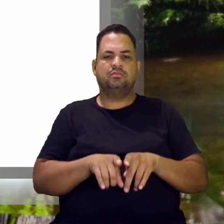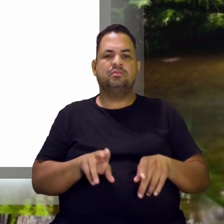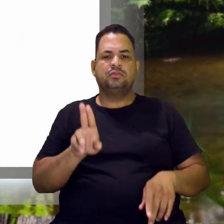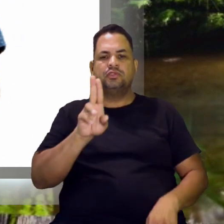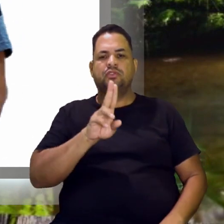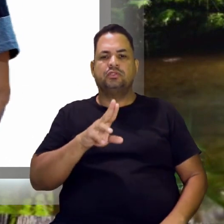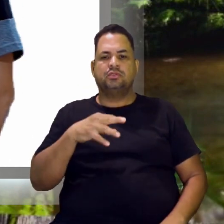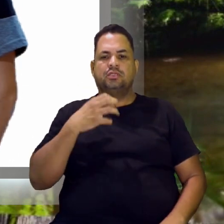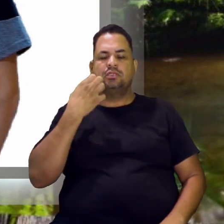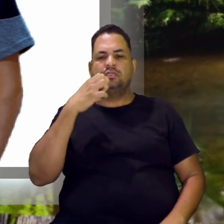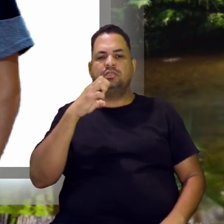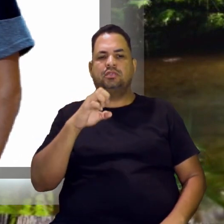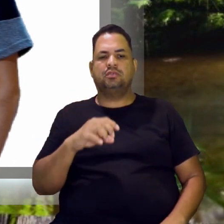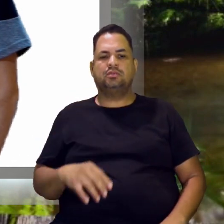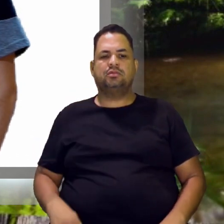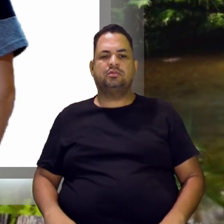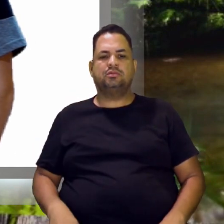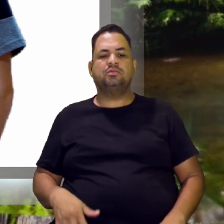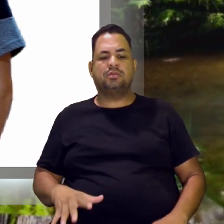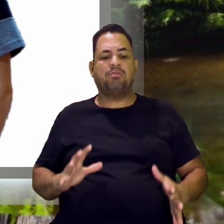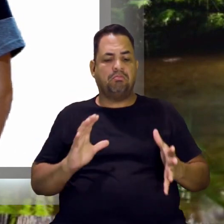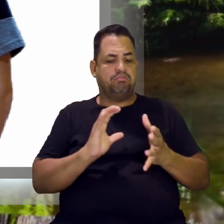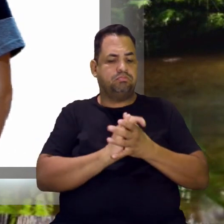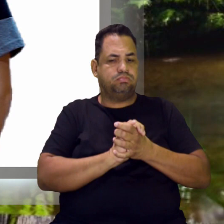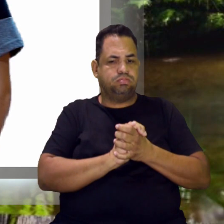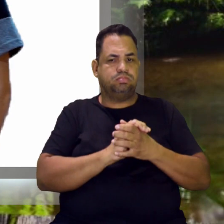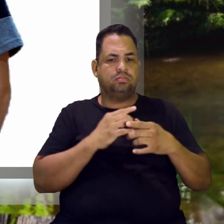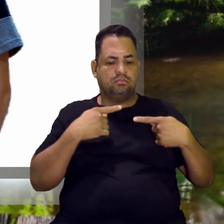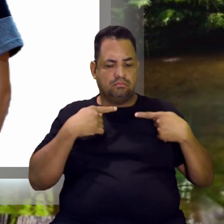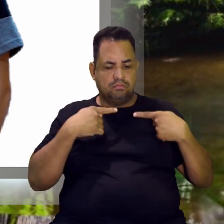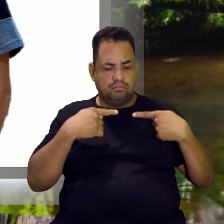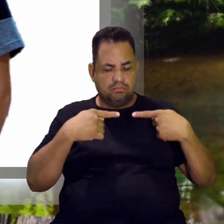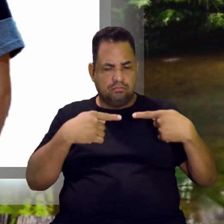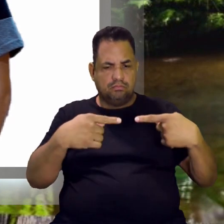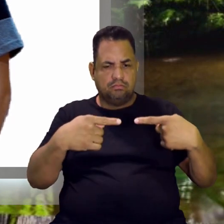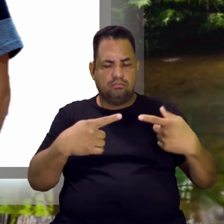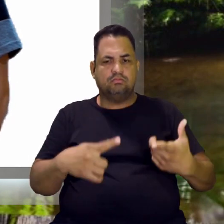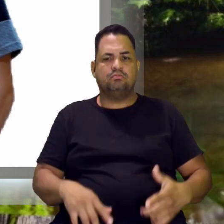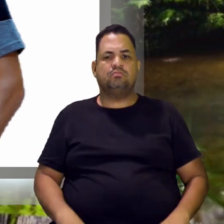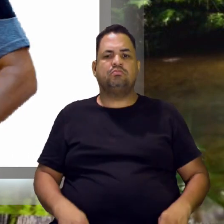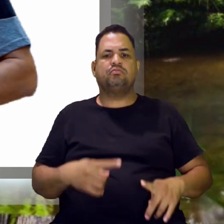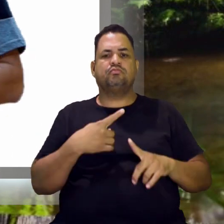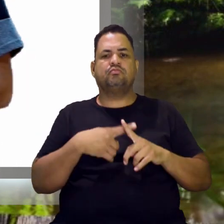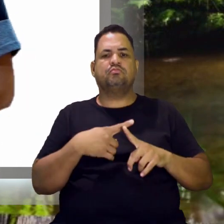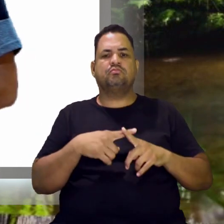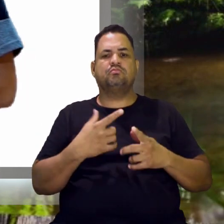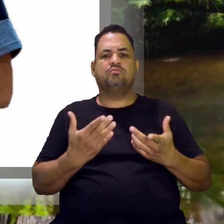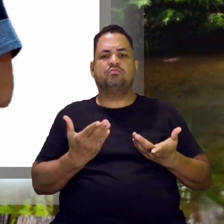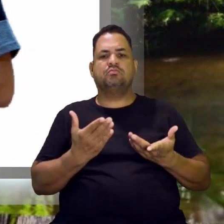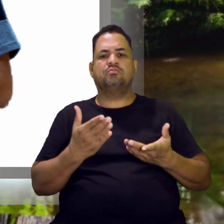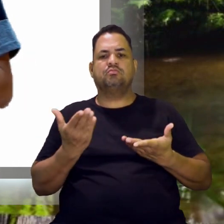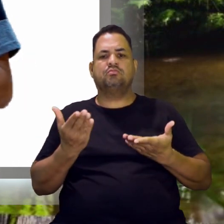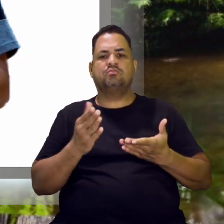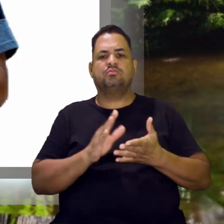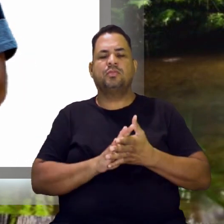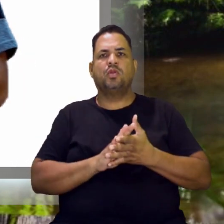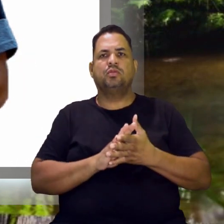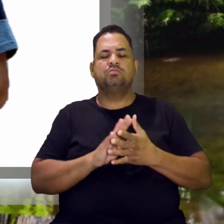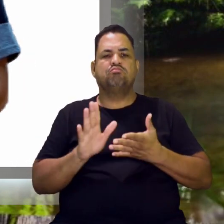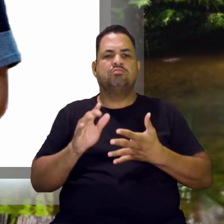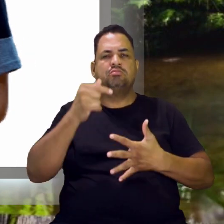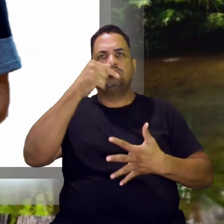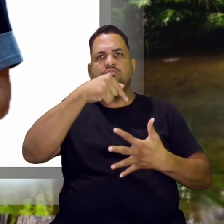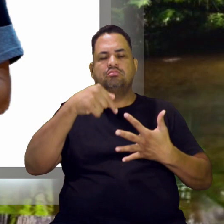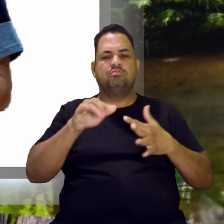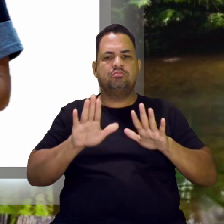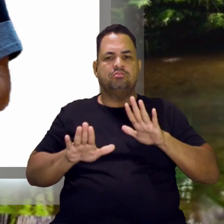energia. A disputa por parceiros, né? Por quê? Porque quando em determinadas espécies,